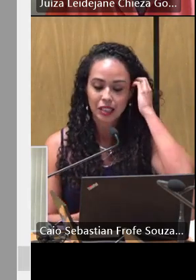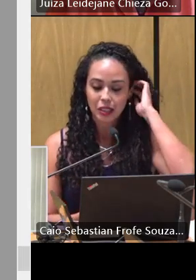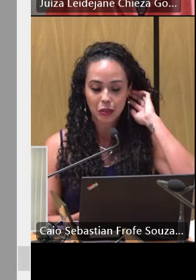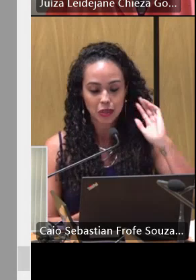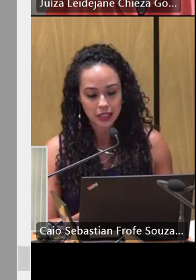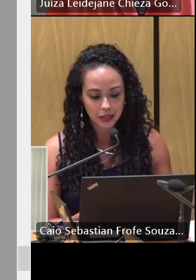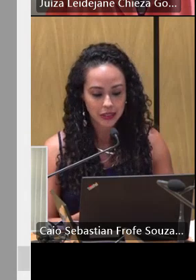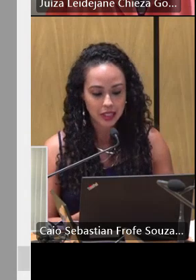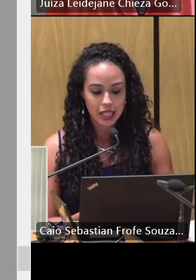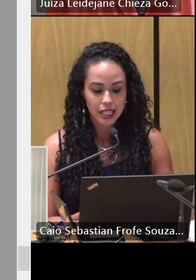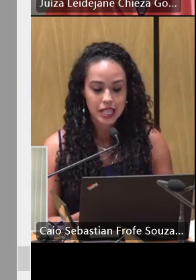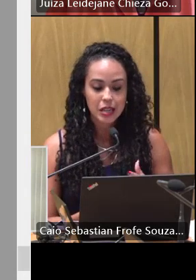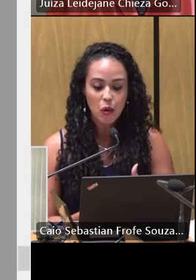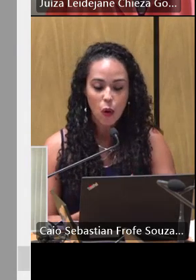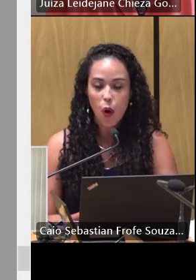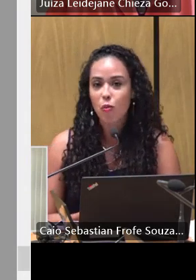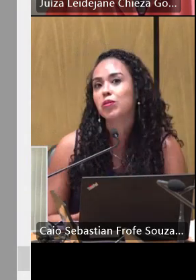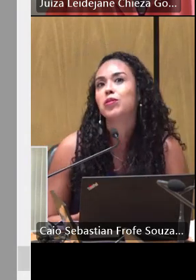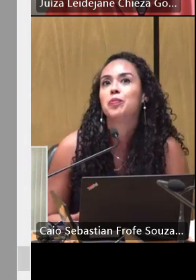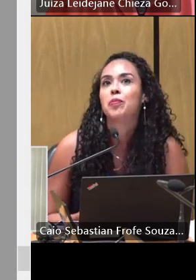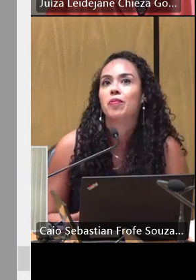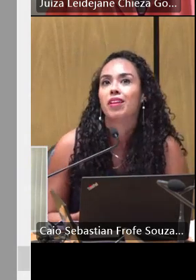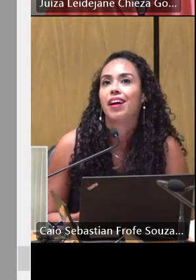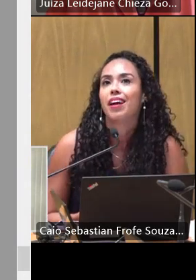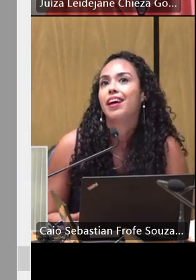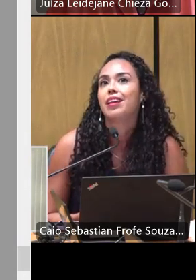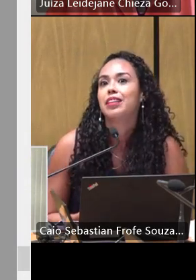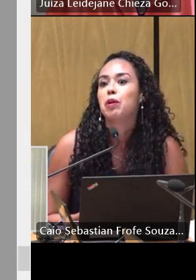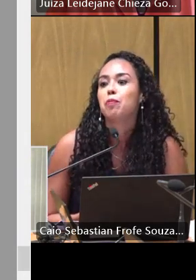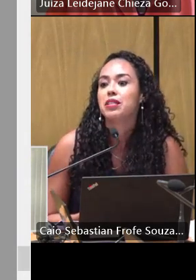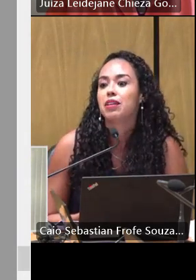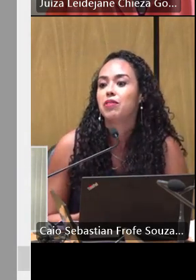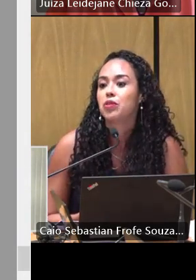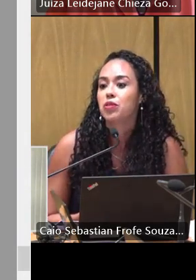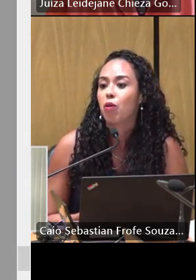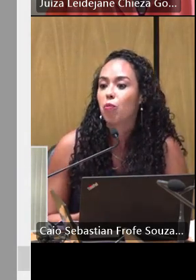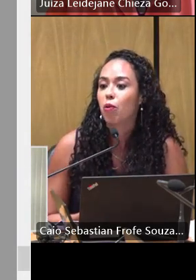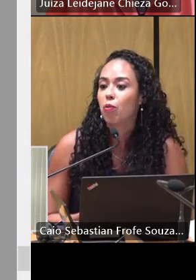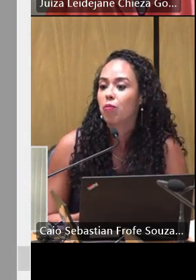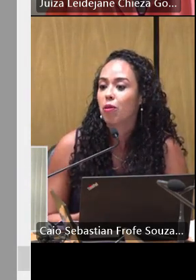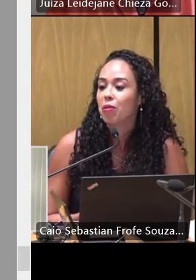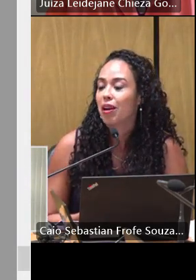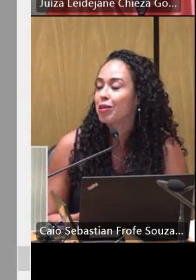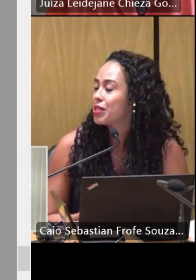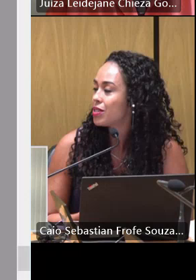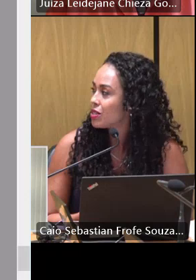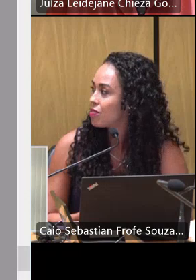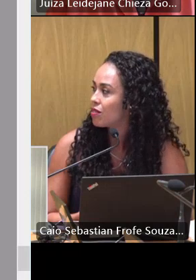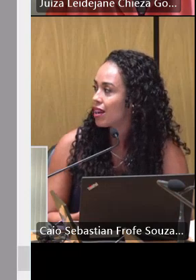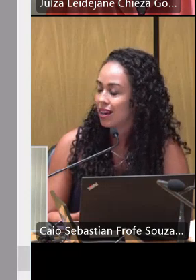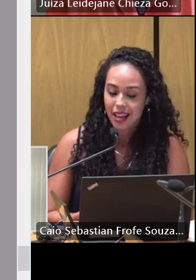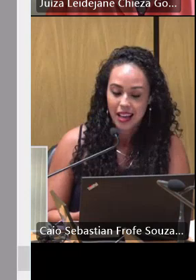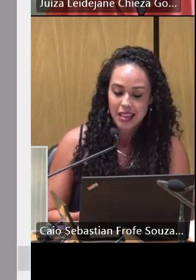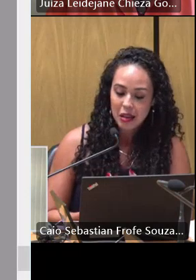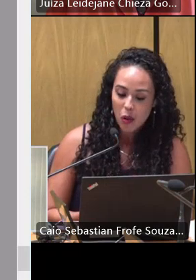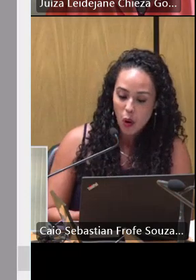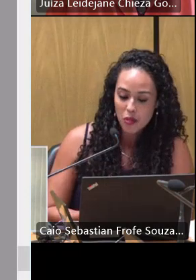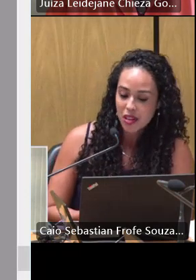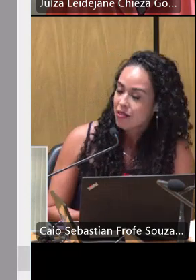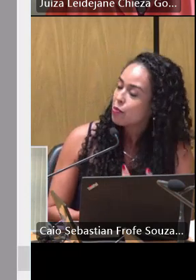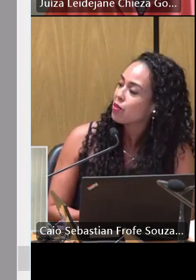refletir sobre isso e esse incômodo eh também pode ser visto de algo com como lado positivo né esse